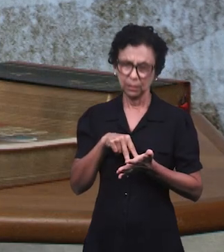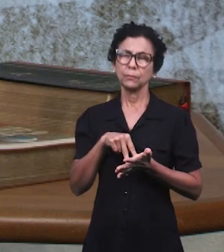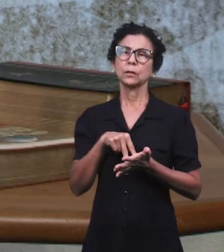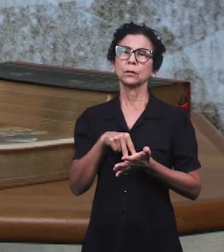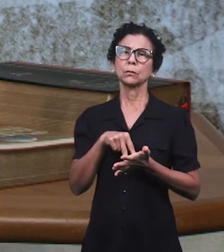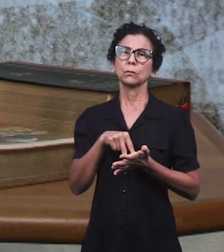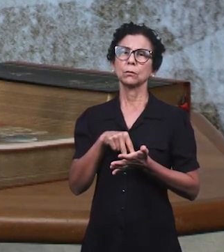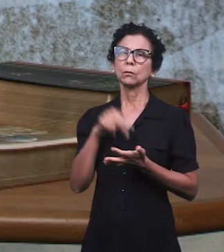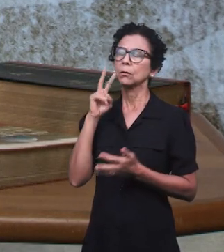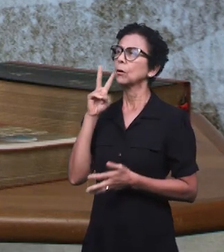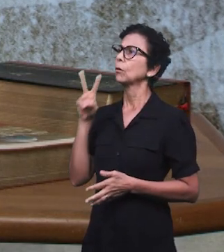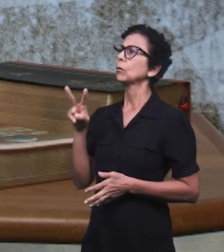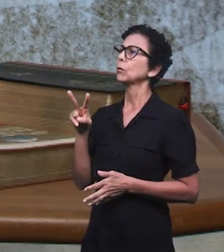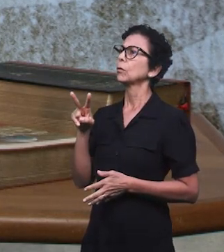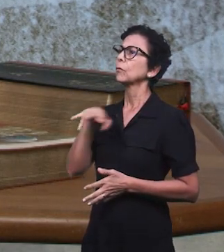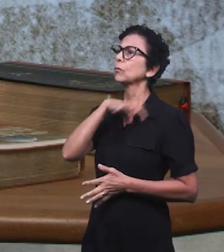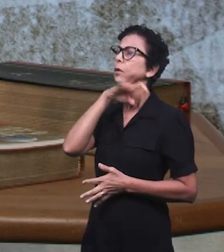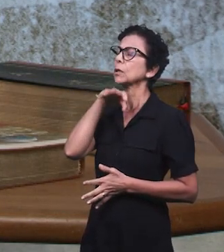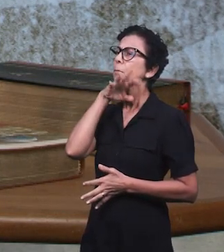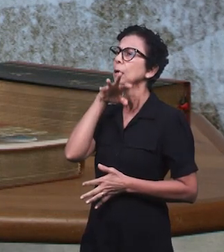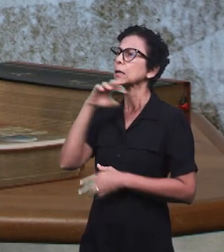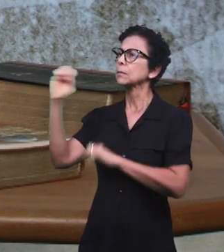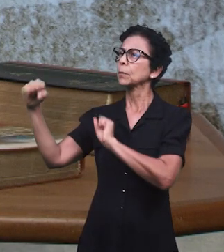os camelos vinham.